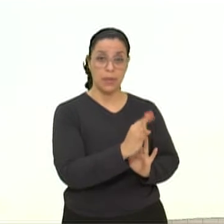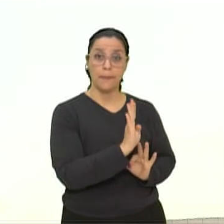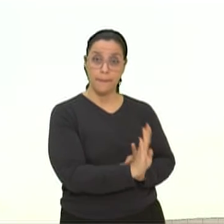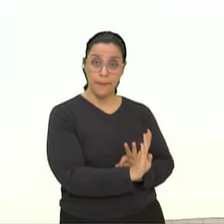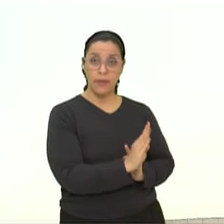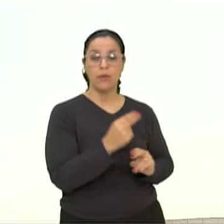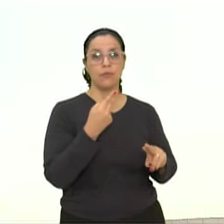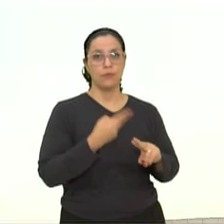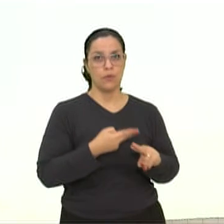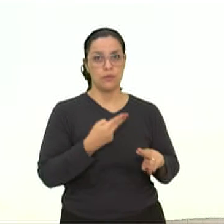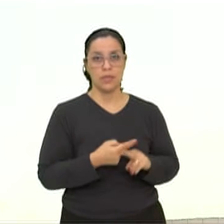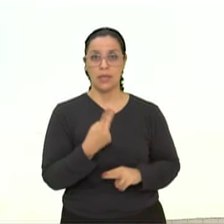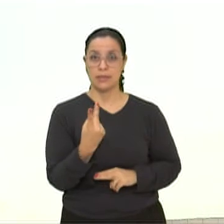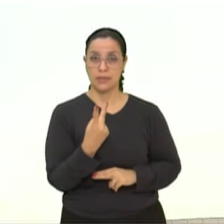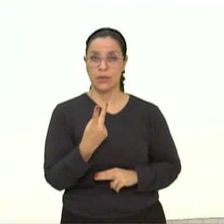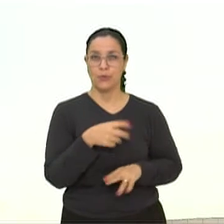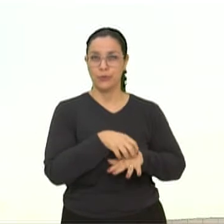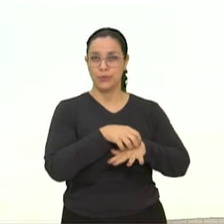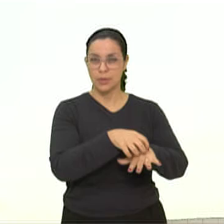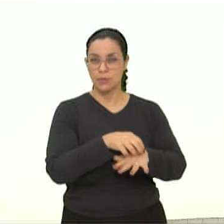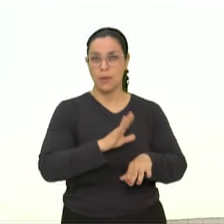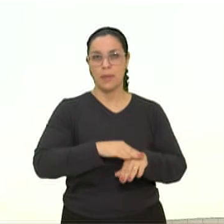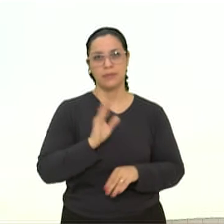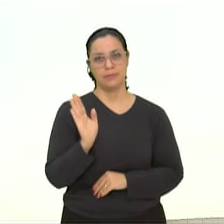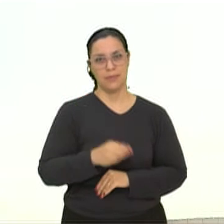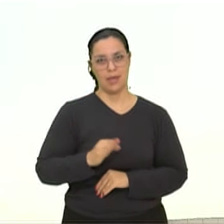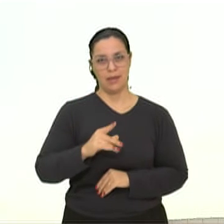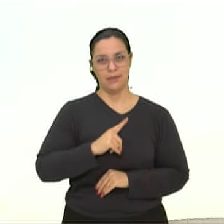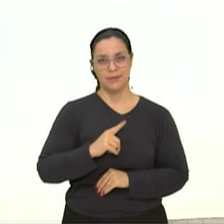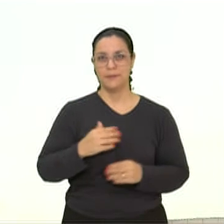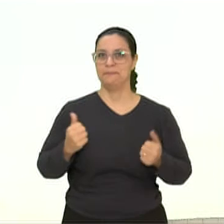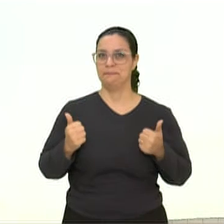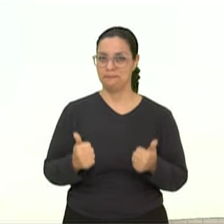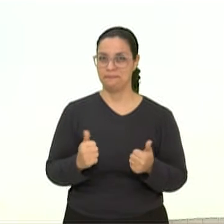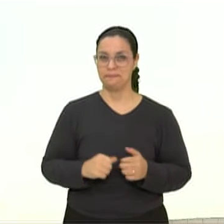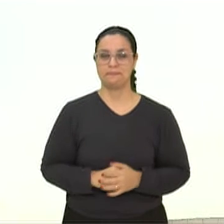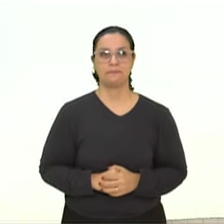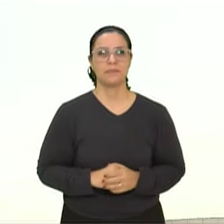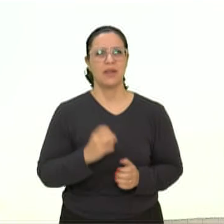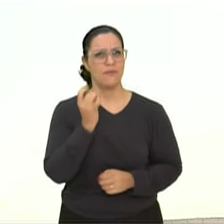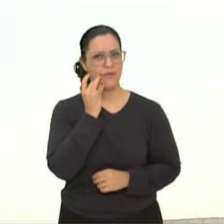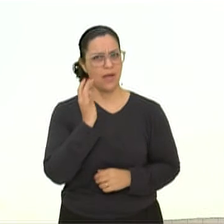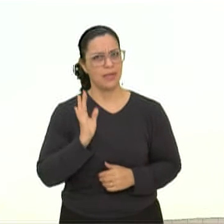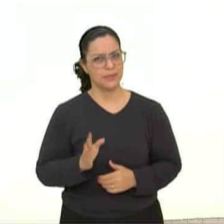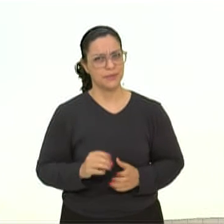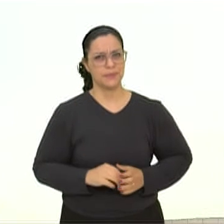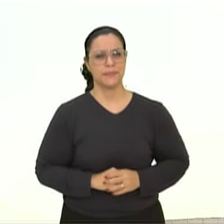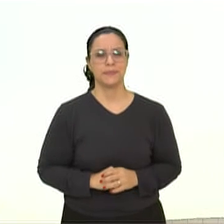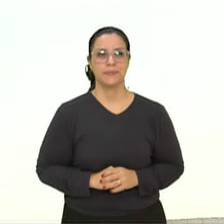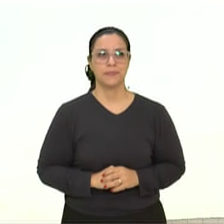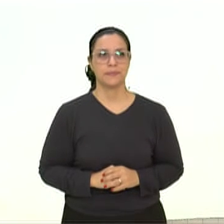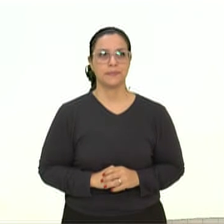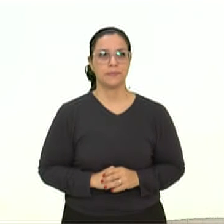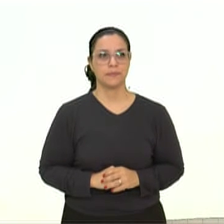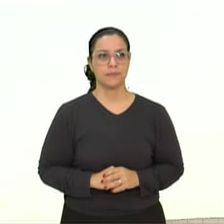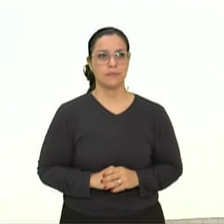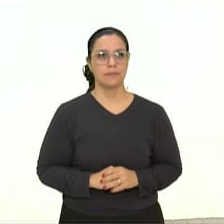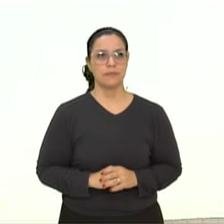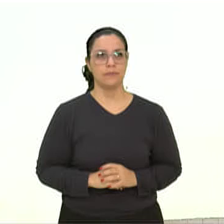escritório do cliente B, a opção 2 é a mais barata. Beleza? Fácil, né?